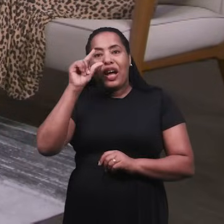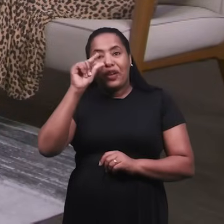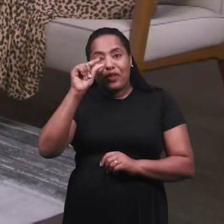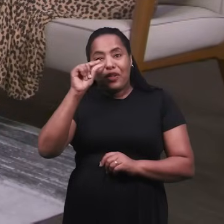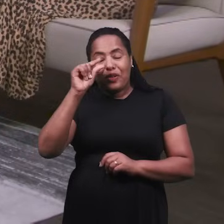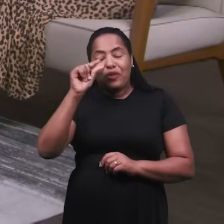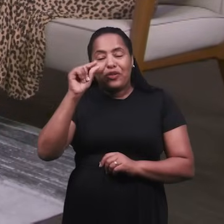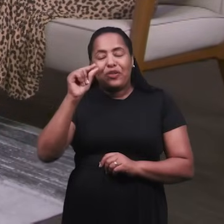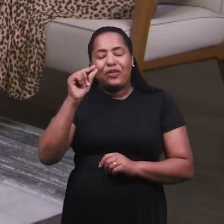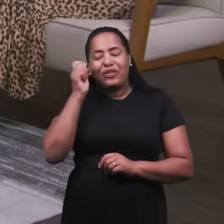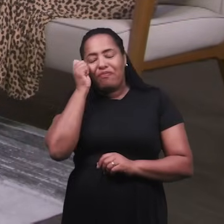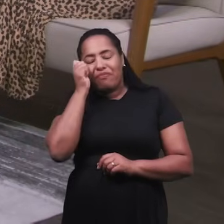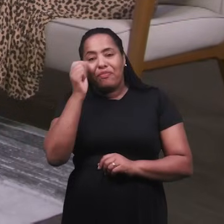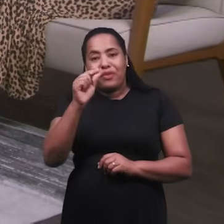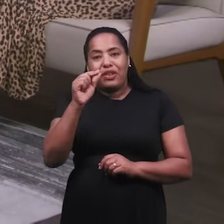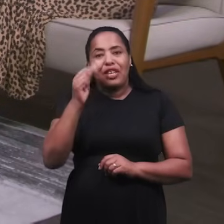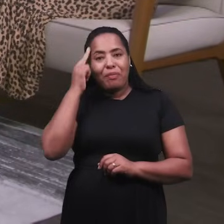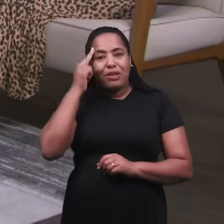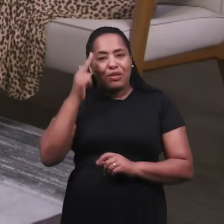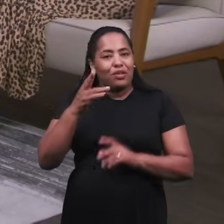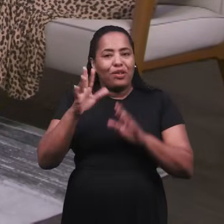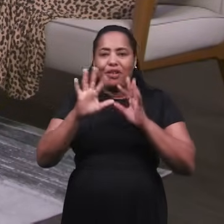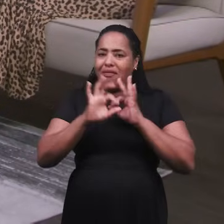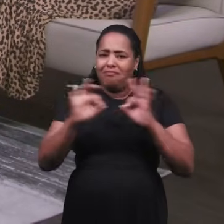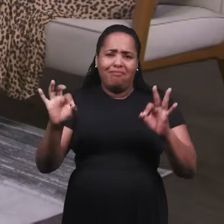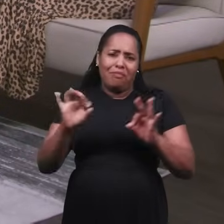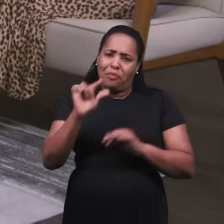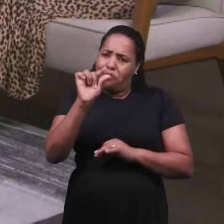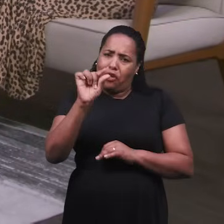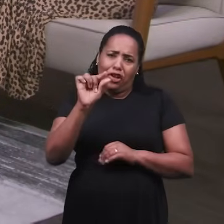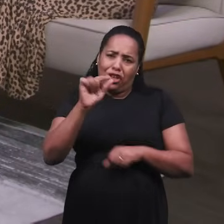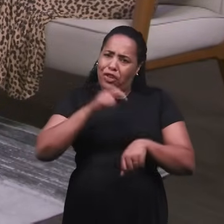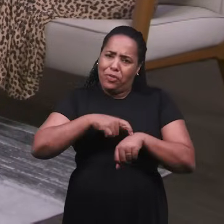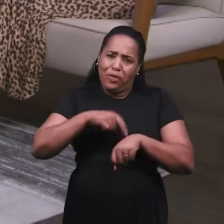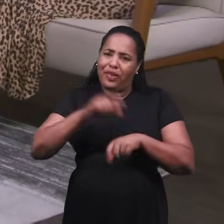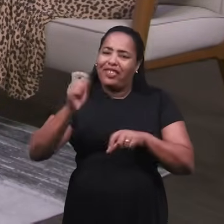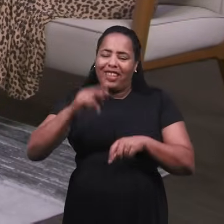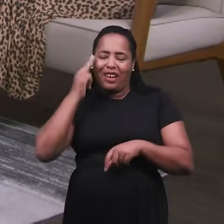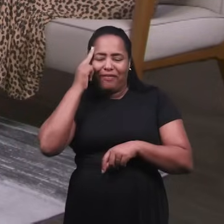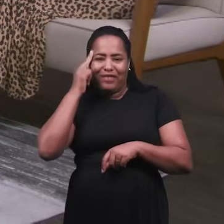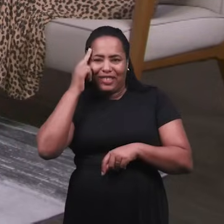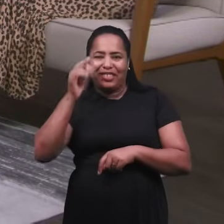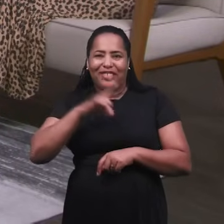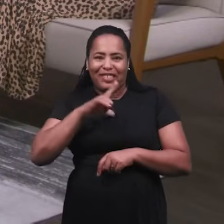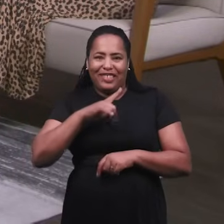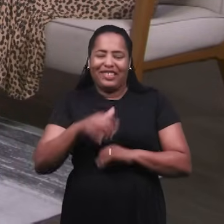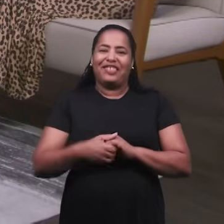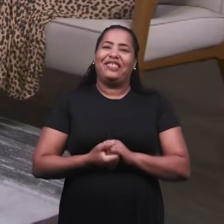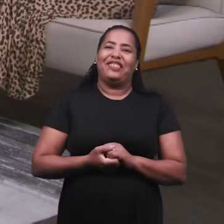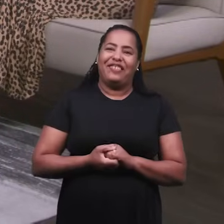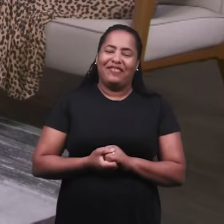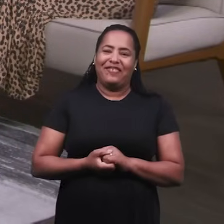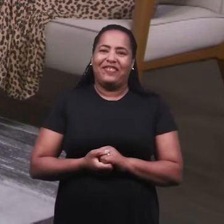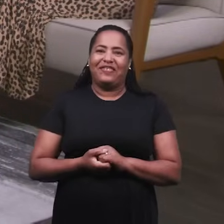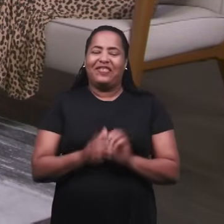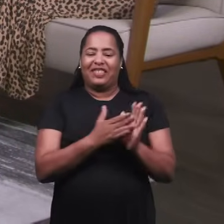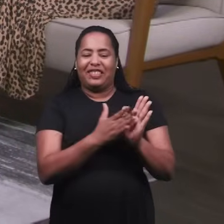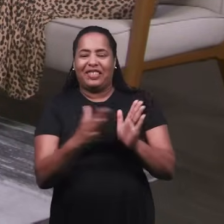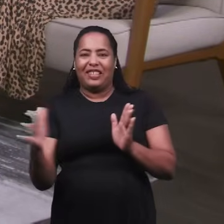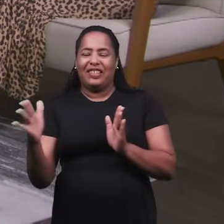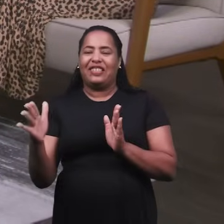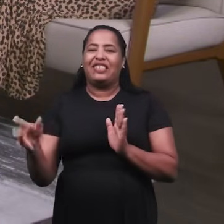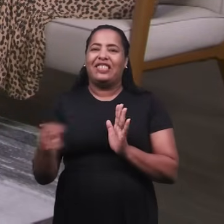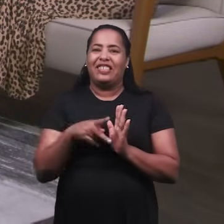vai alcançar esse nível. O Senhor só precisa de pouca coisa, né? E aí, ao longo desses anos